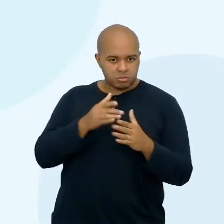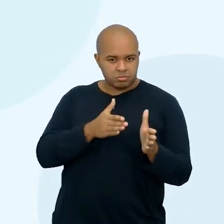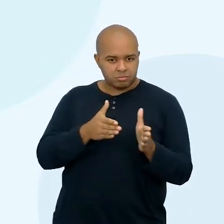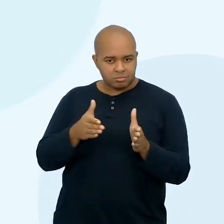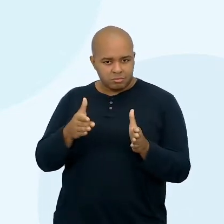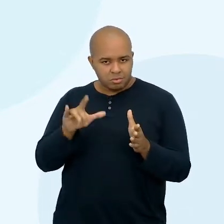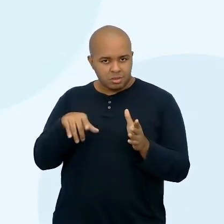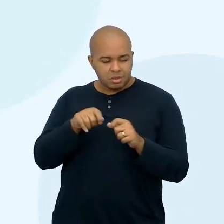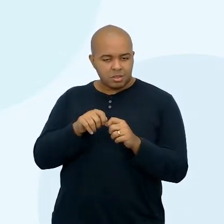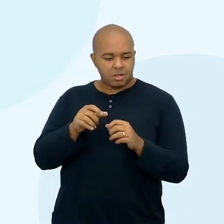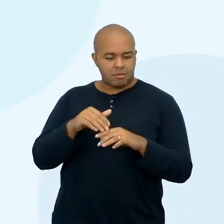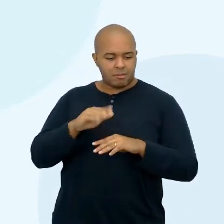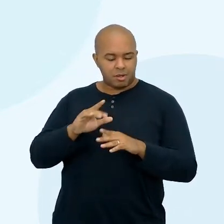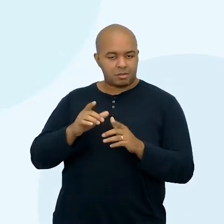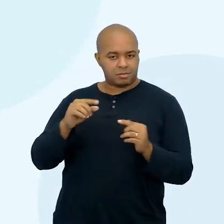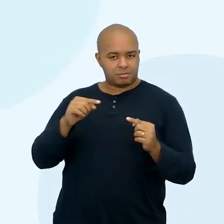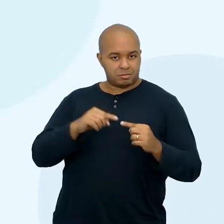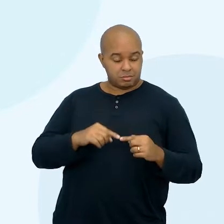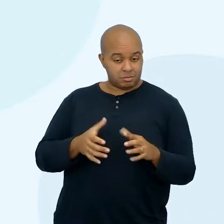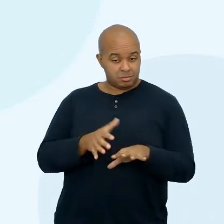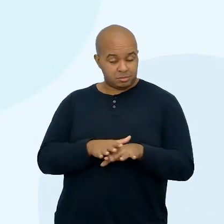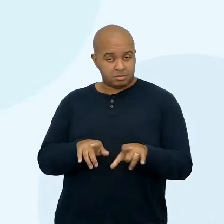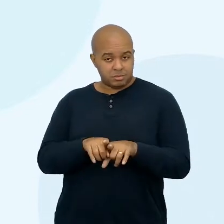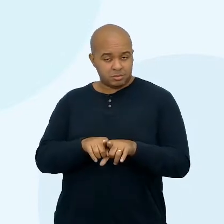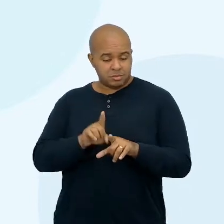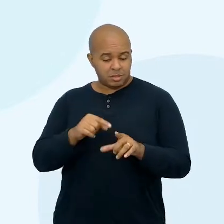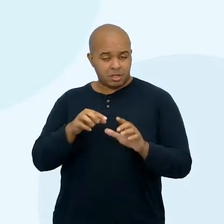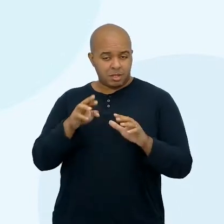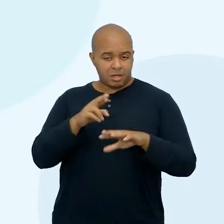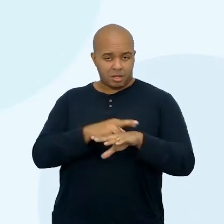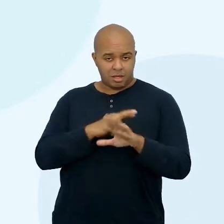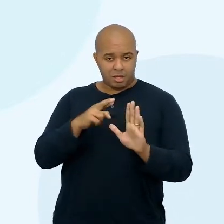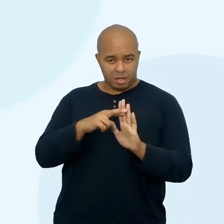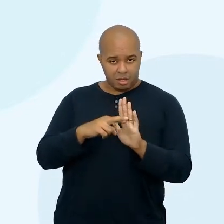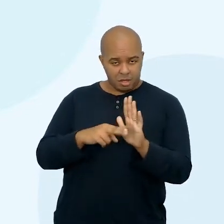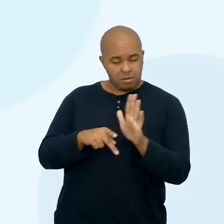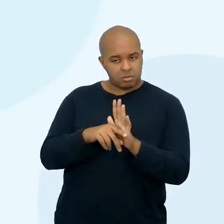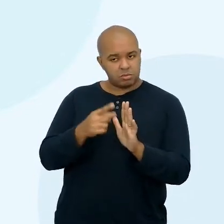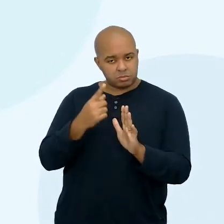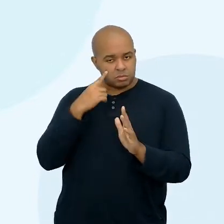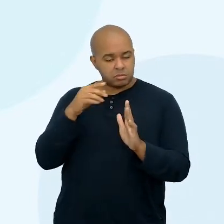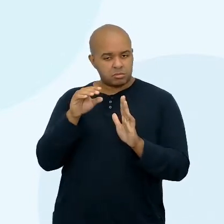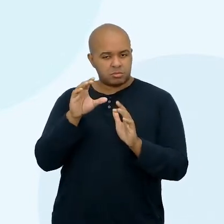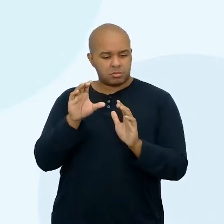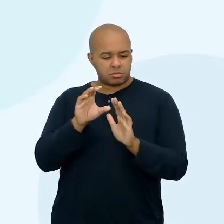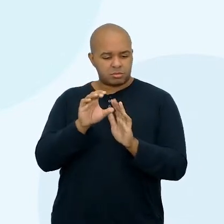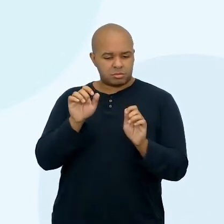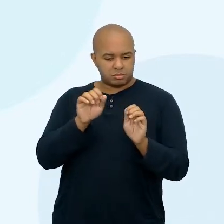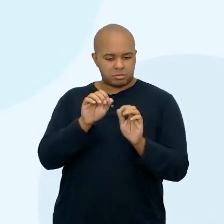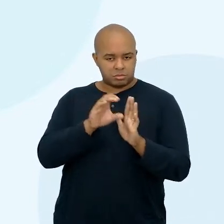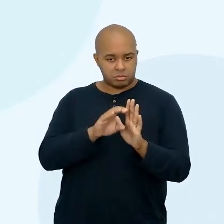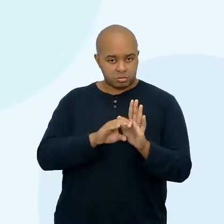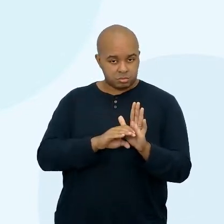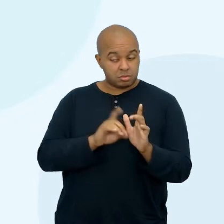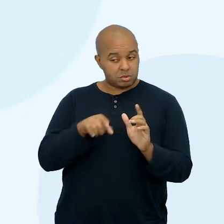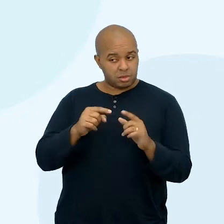lá. Nós estamos concluindo, quando a gente fala de cidadania